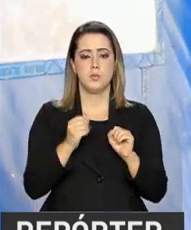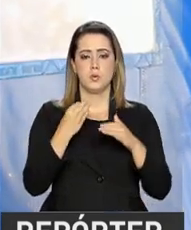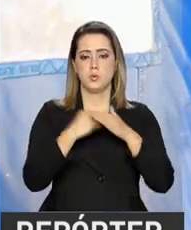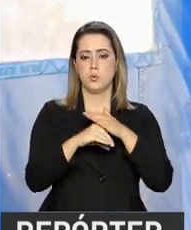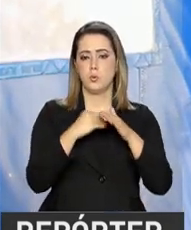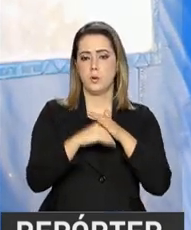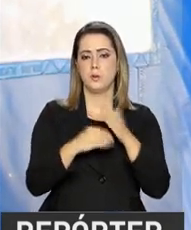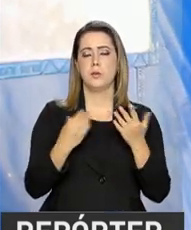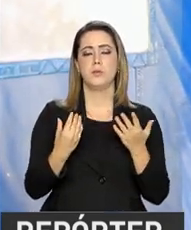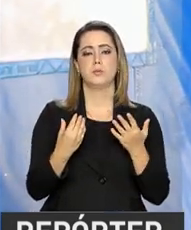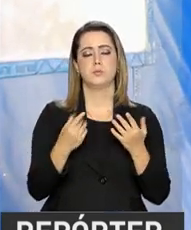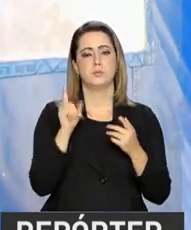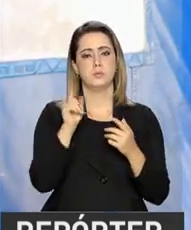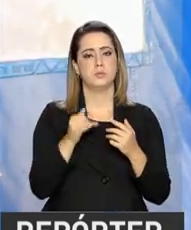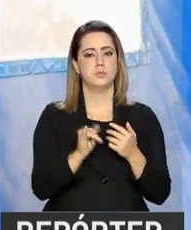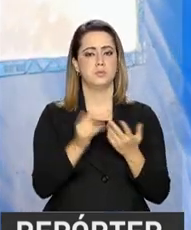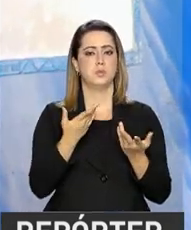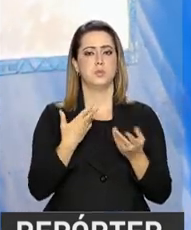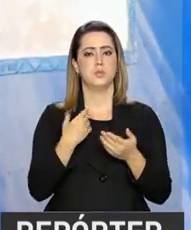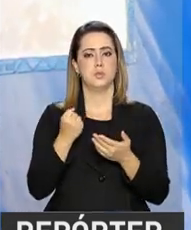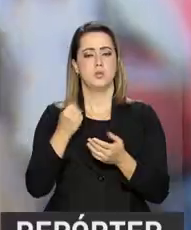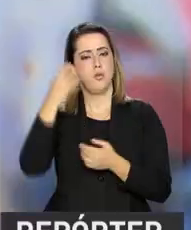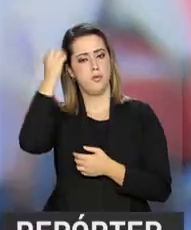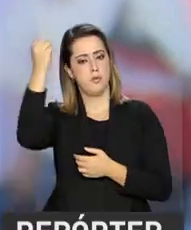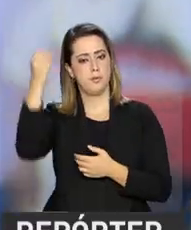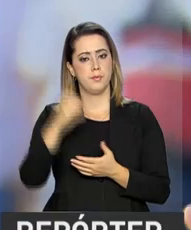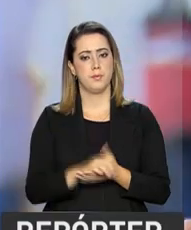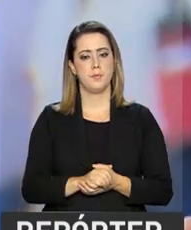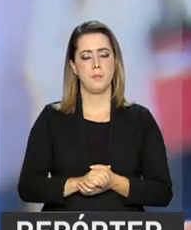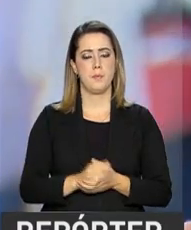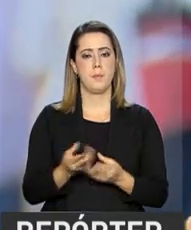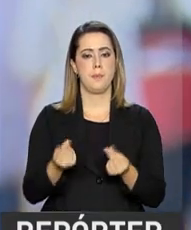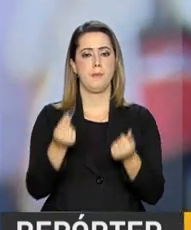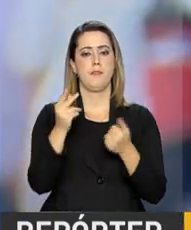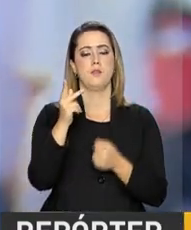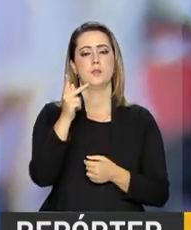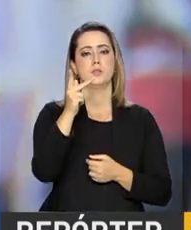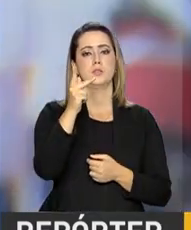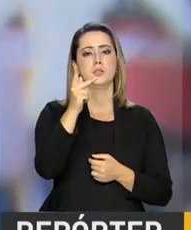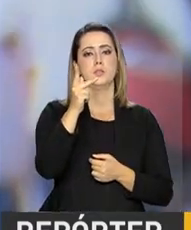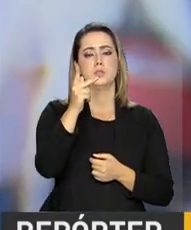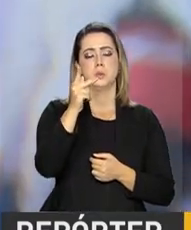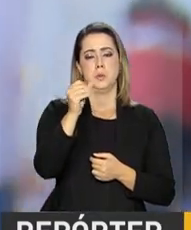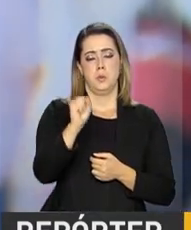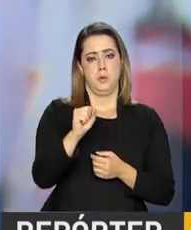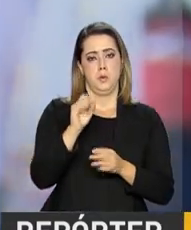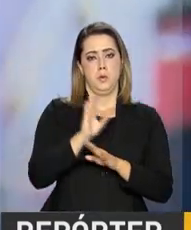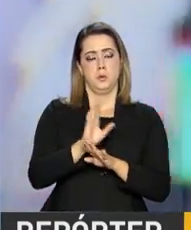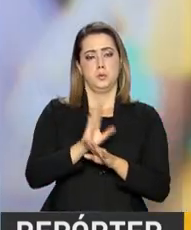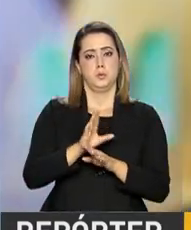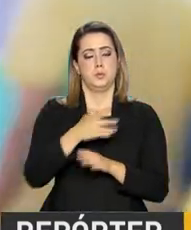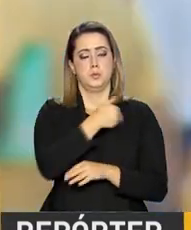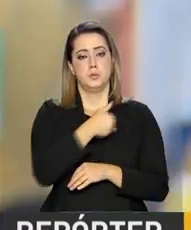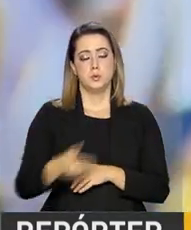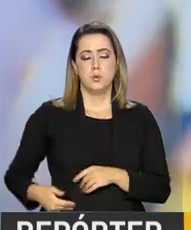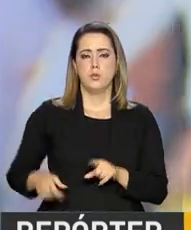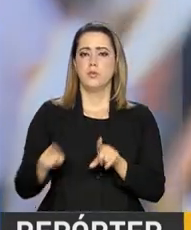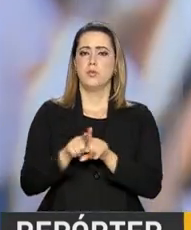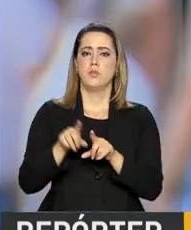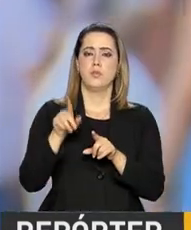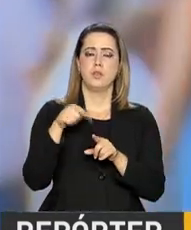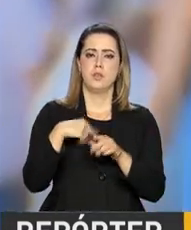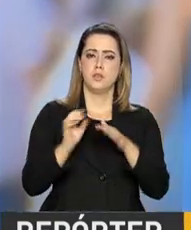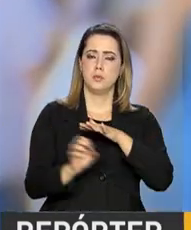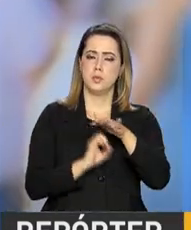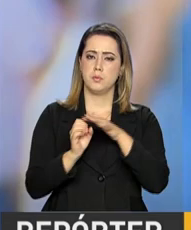coloca numa poupança. Senão, faz uma viagem. A contribuição das empresas e do serviço público para o PIS/PASEP